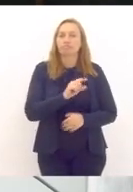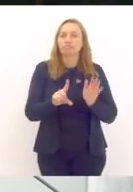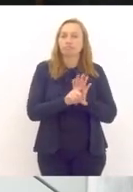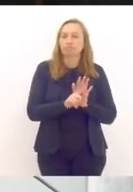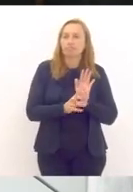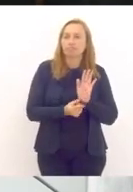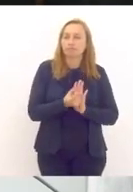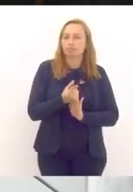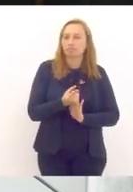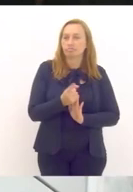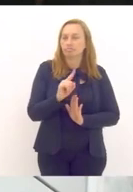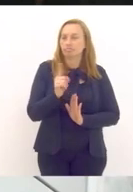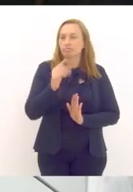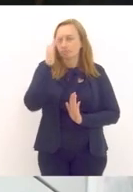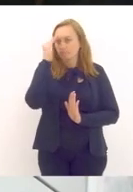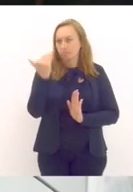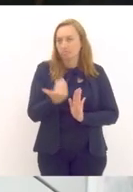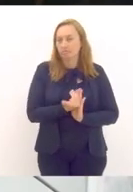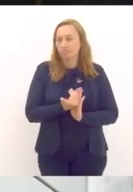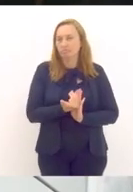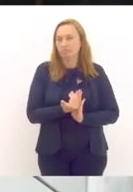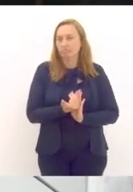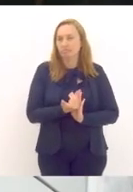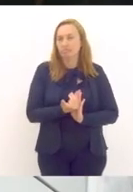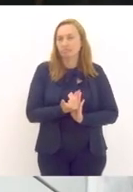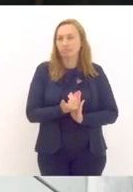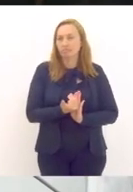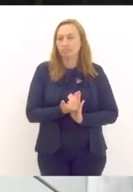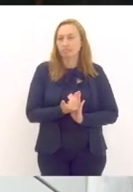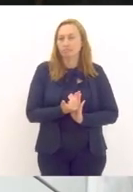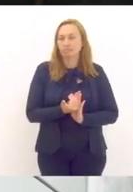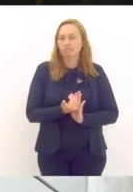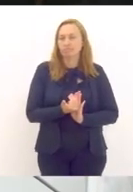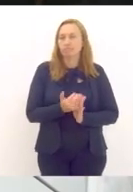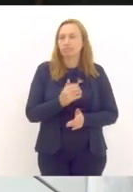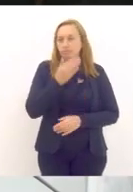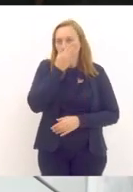foi atendido a estimativa